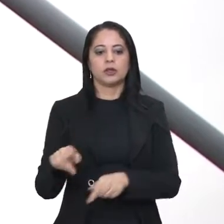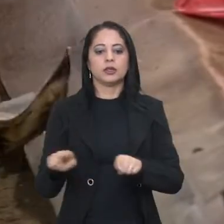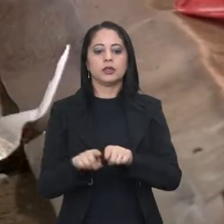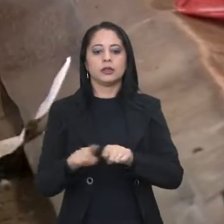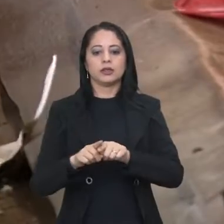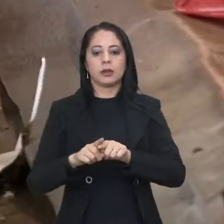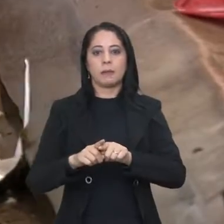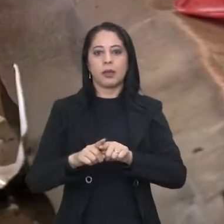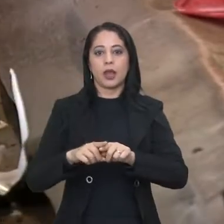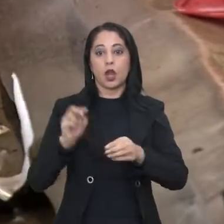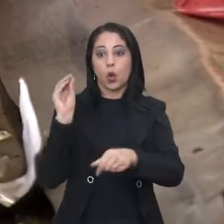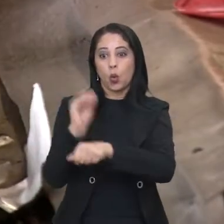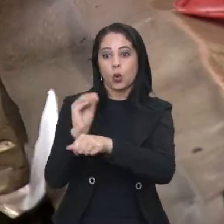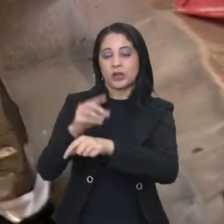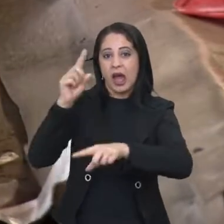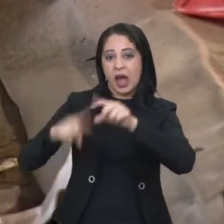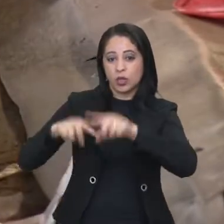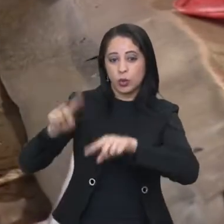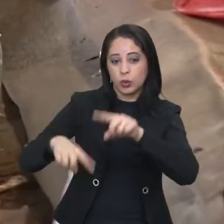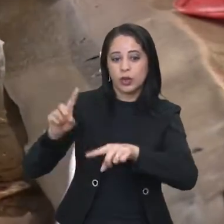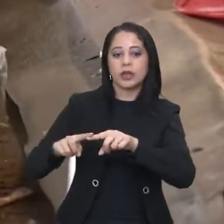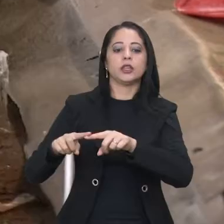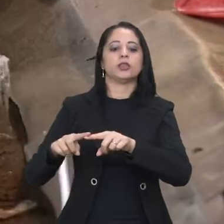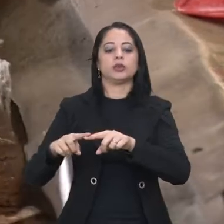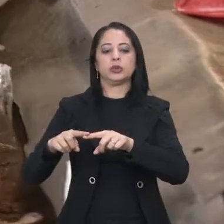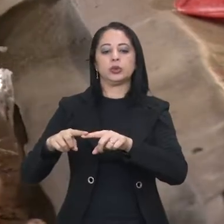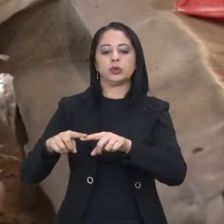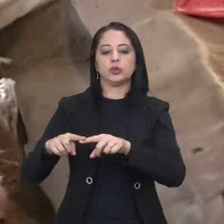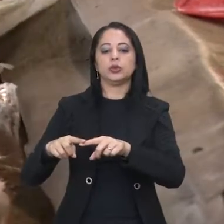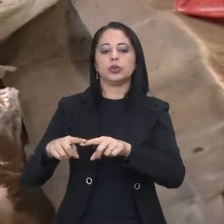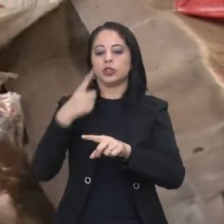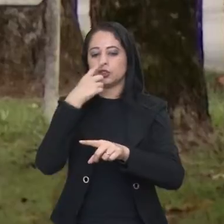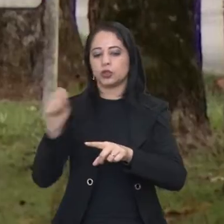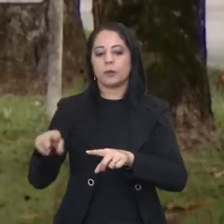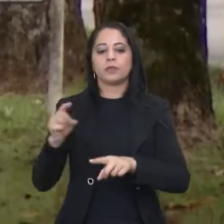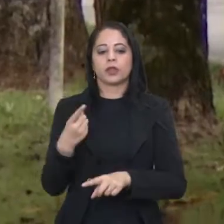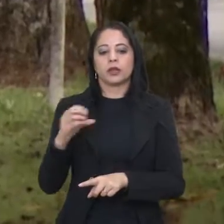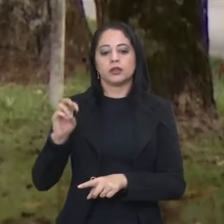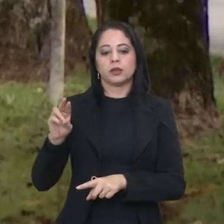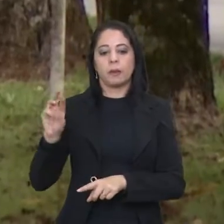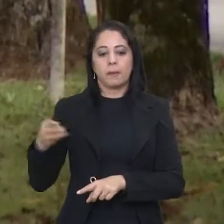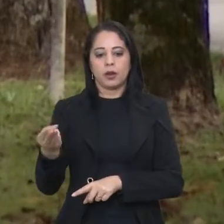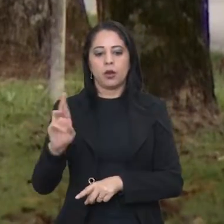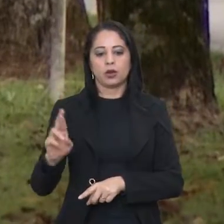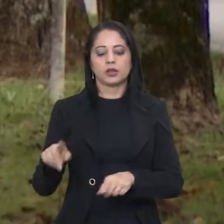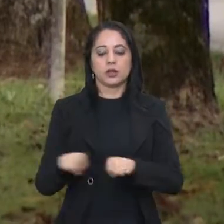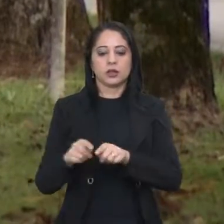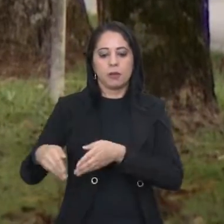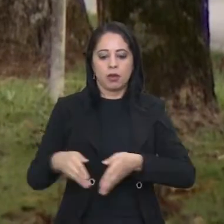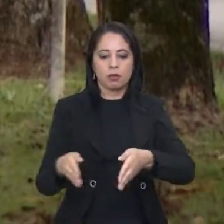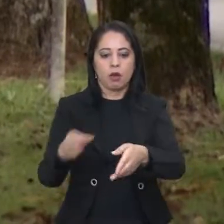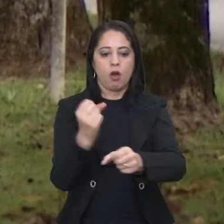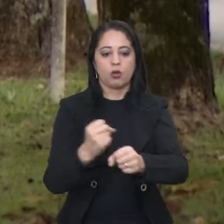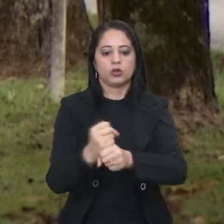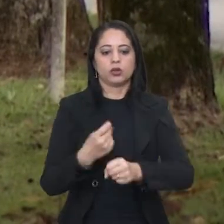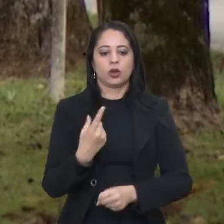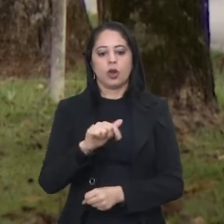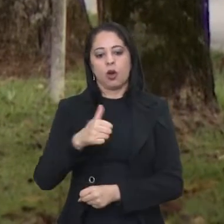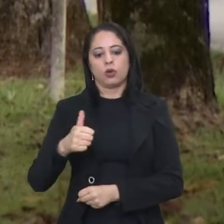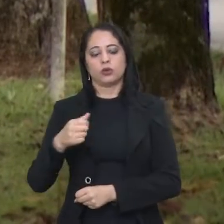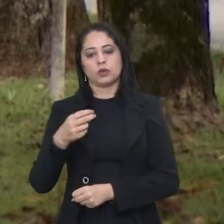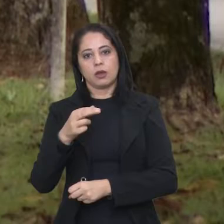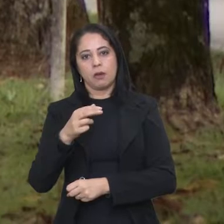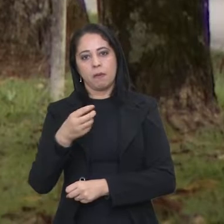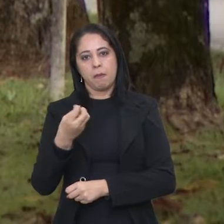milhões, gestão de resíduos sólidos, 105 milhões, obras viárias e ciclovias, 11